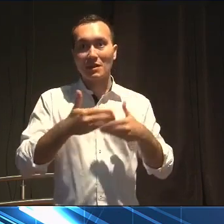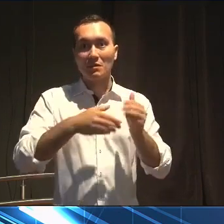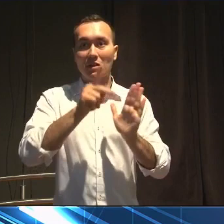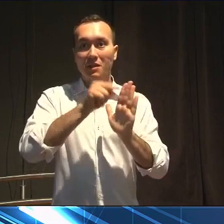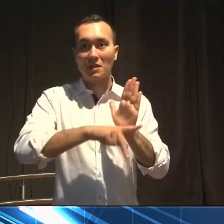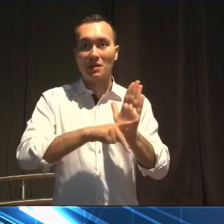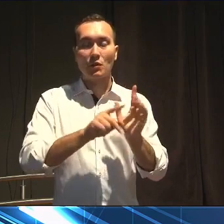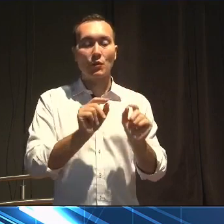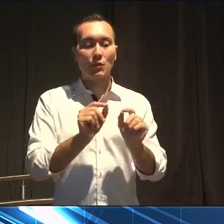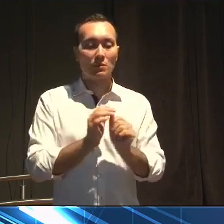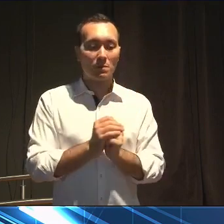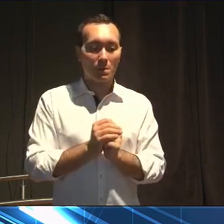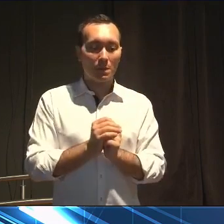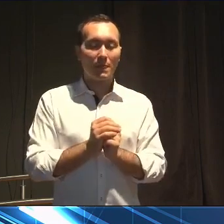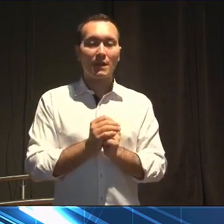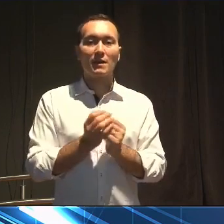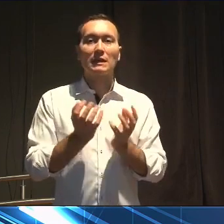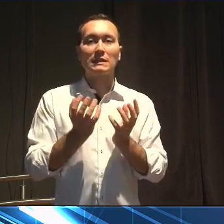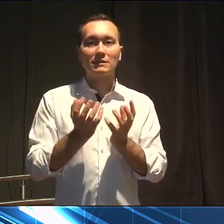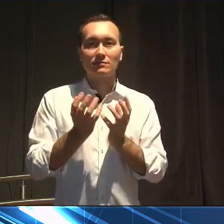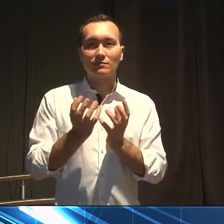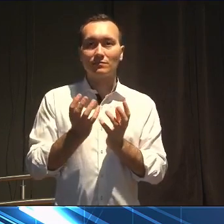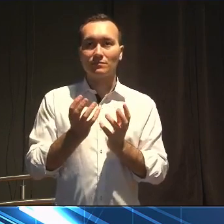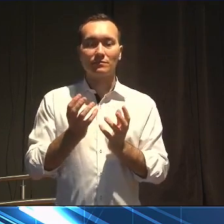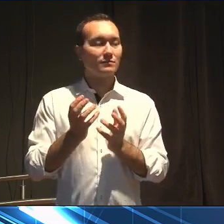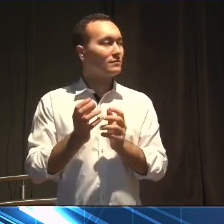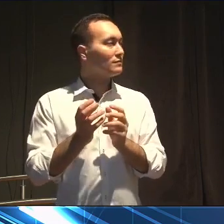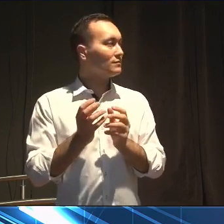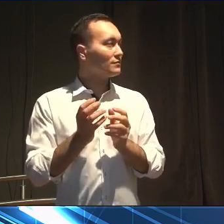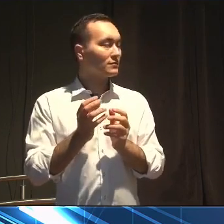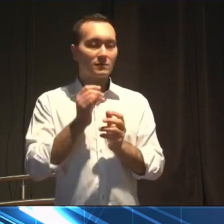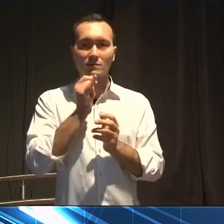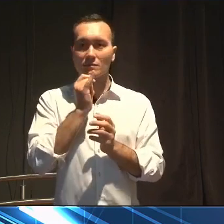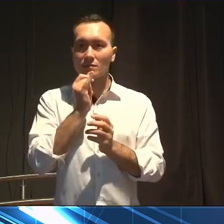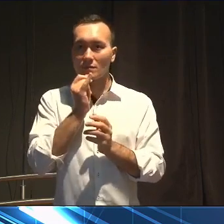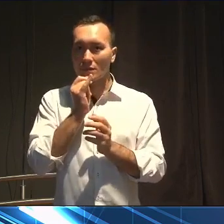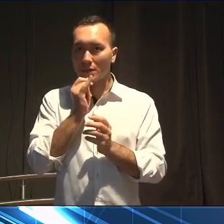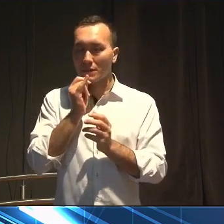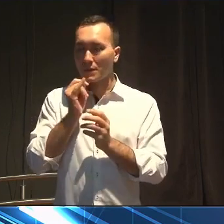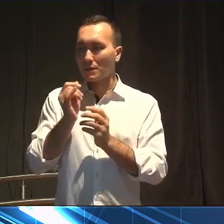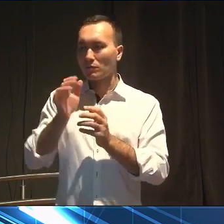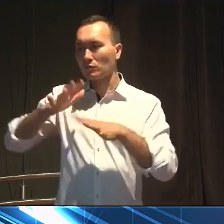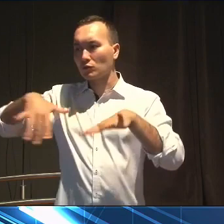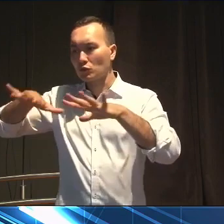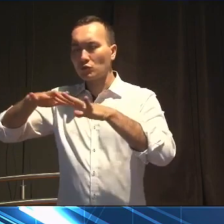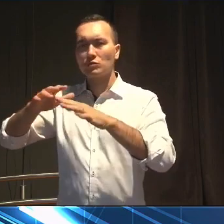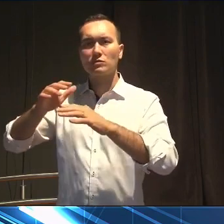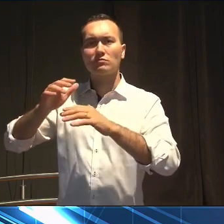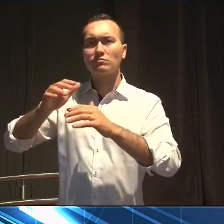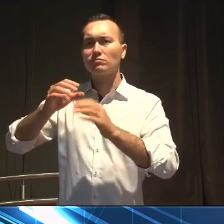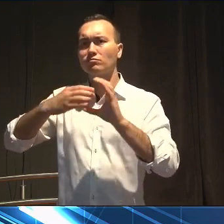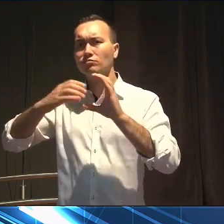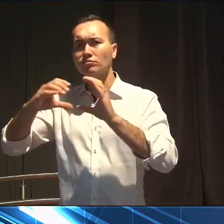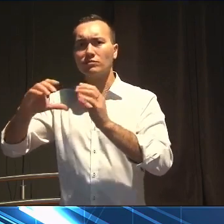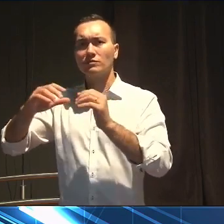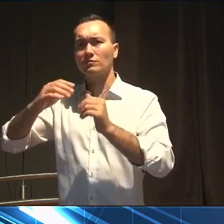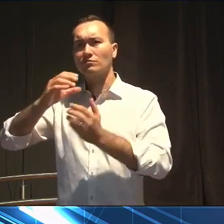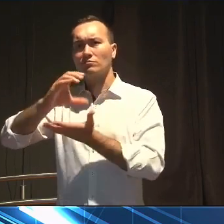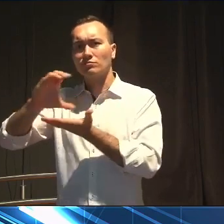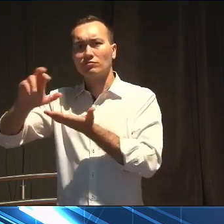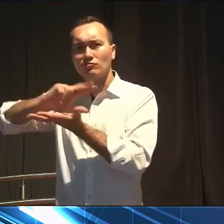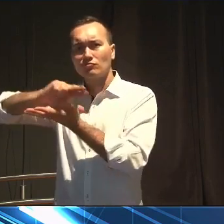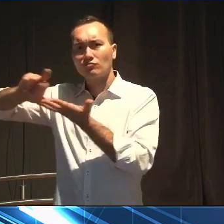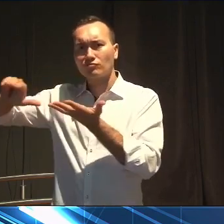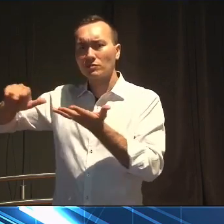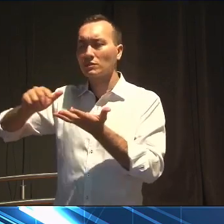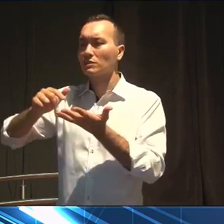para que a gente possa pesquisar, junto com pesquisadores do mundo todo, os impactos do aquecimento global. A grande vantagem desse projeto é que